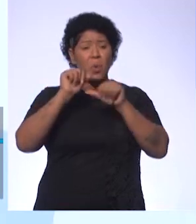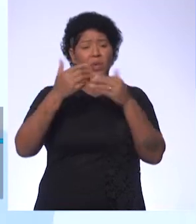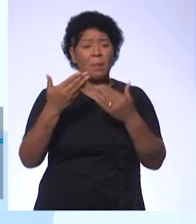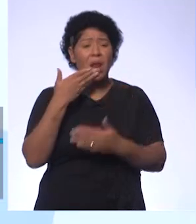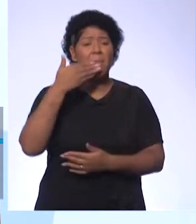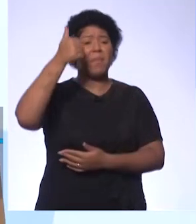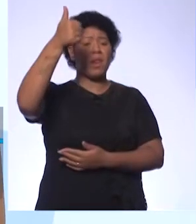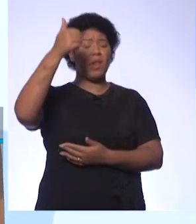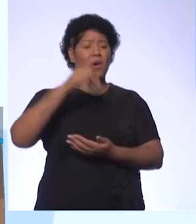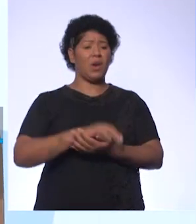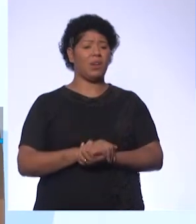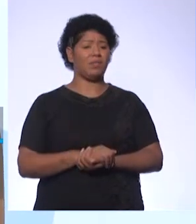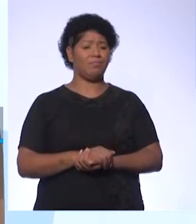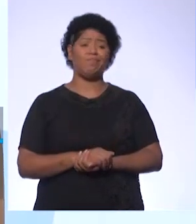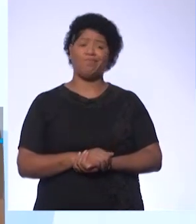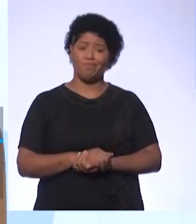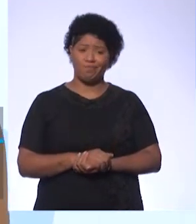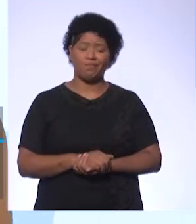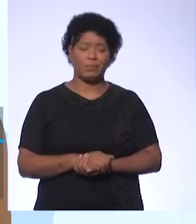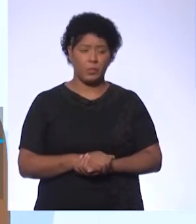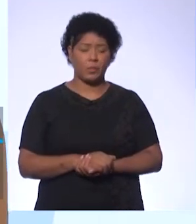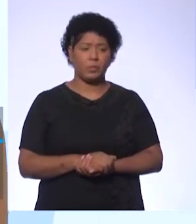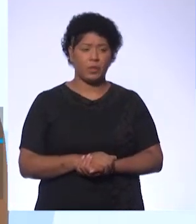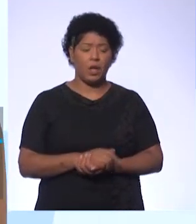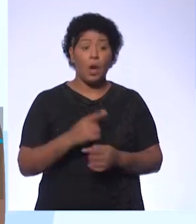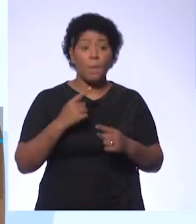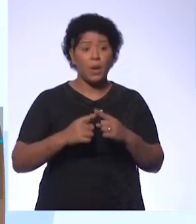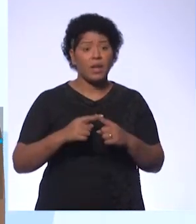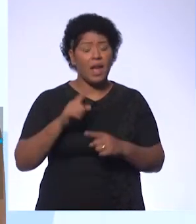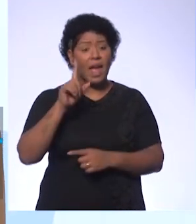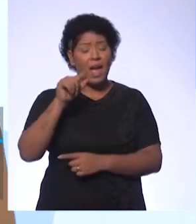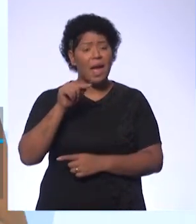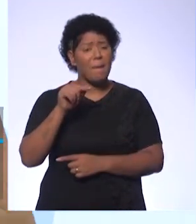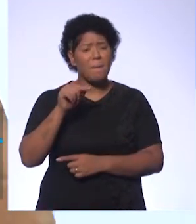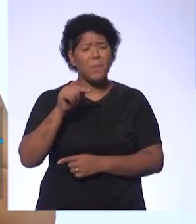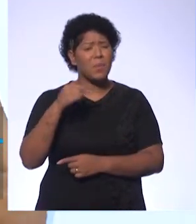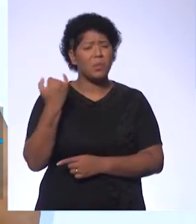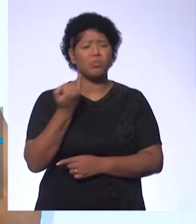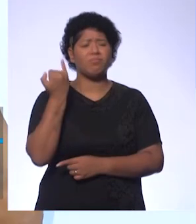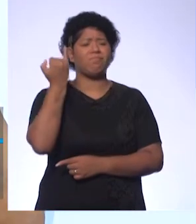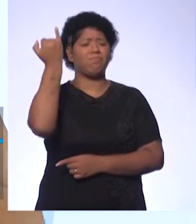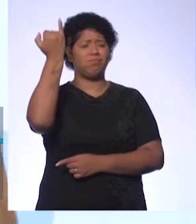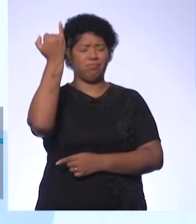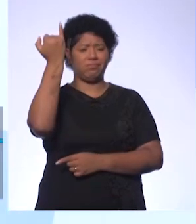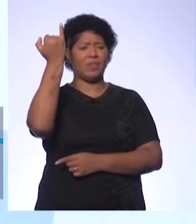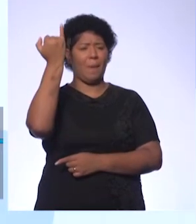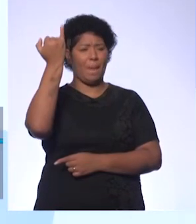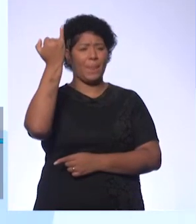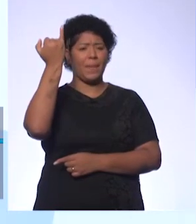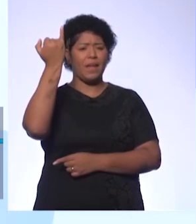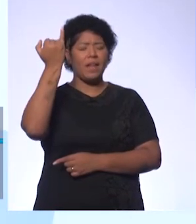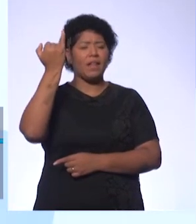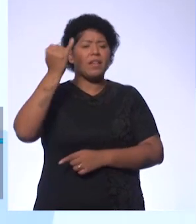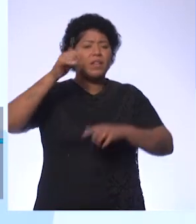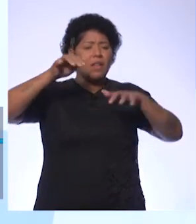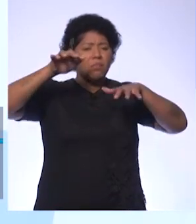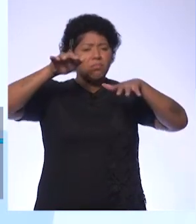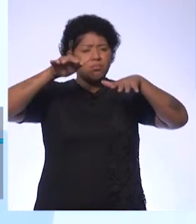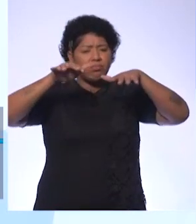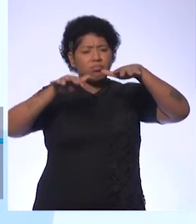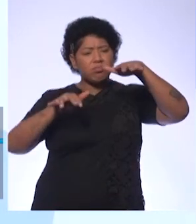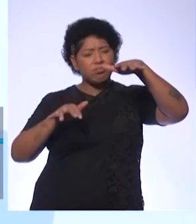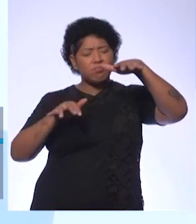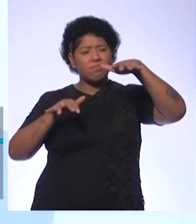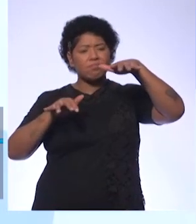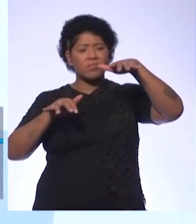o poder da ideologia. Porque a eficiência do capitalismo está numa base material e uma base ideológica. Essa